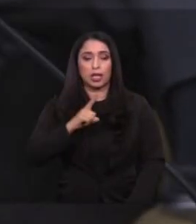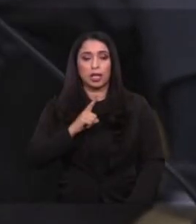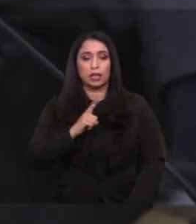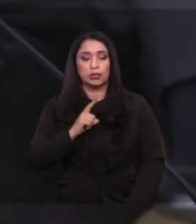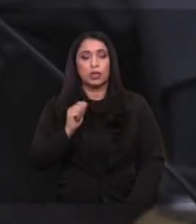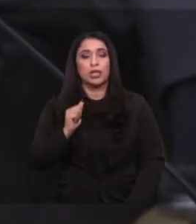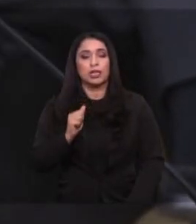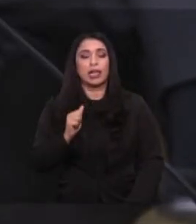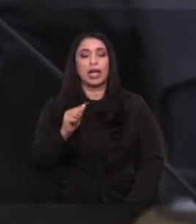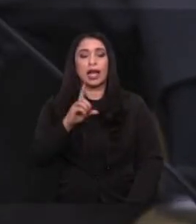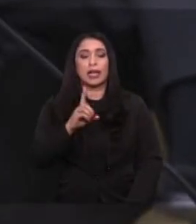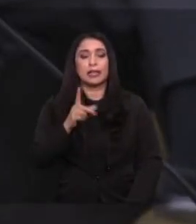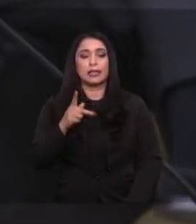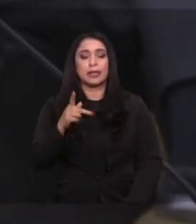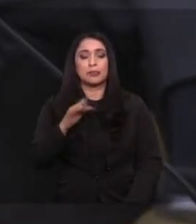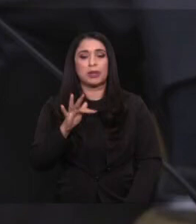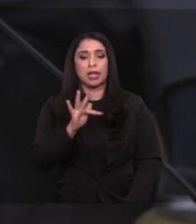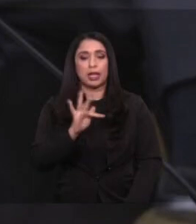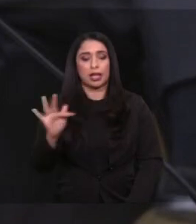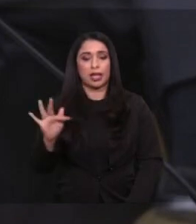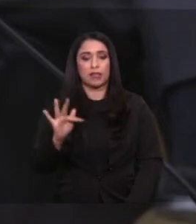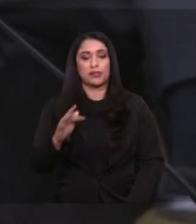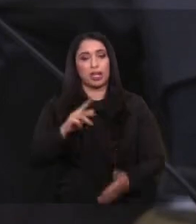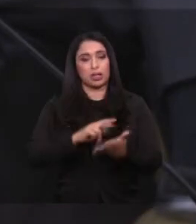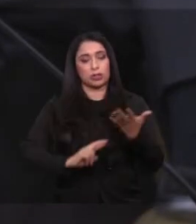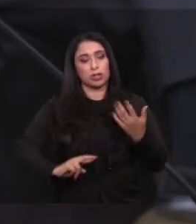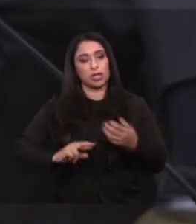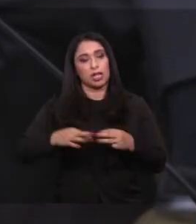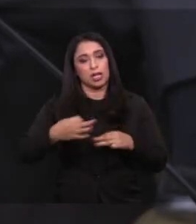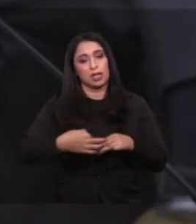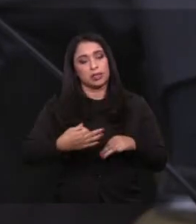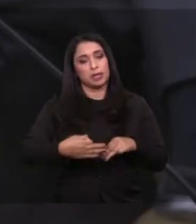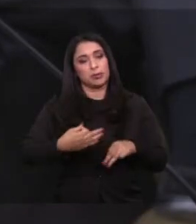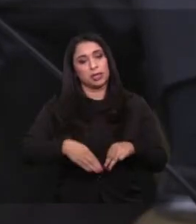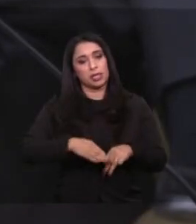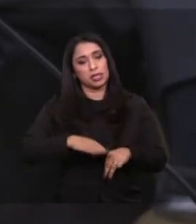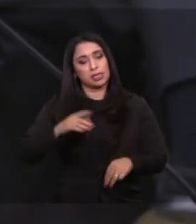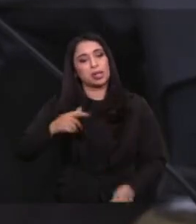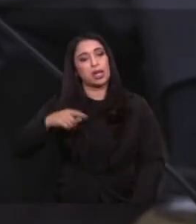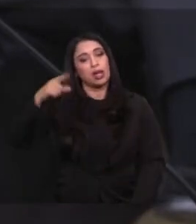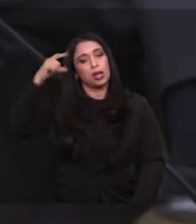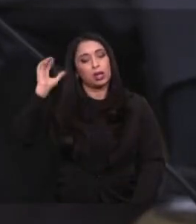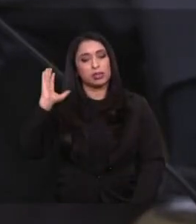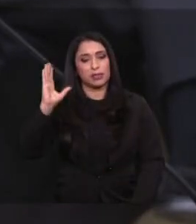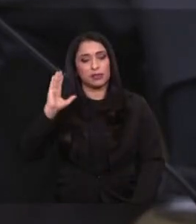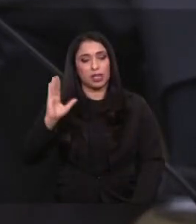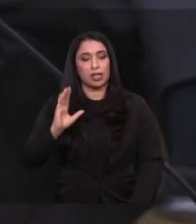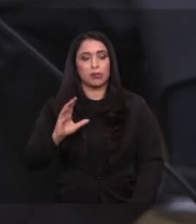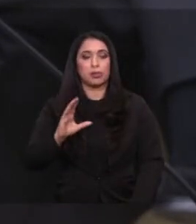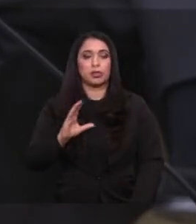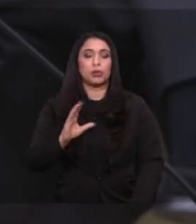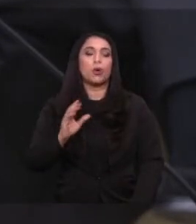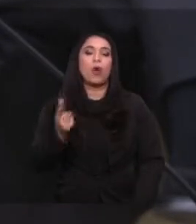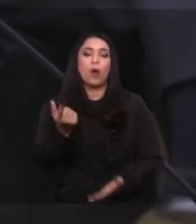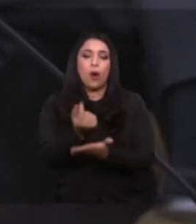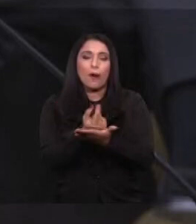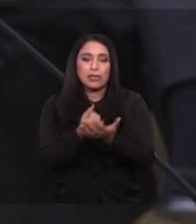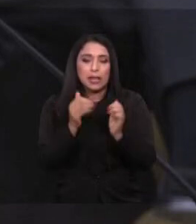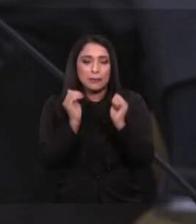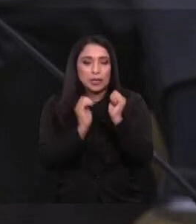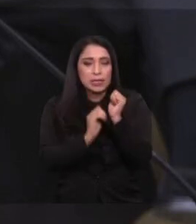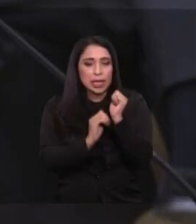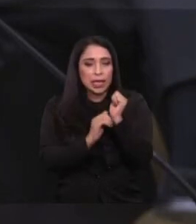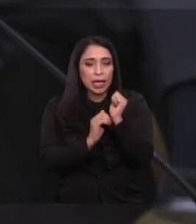a DPF 850, de relatoria da ministra Rosa Weber, que cuidou do orçamento secreto. Tive o cuidado